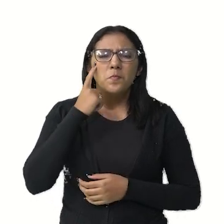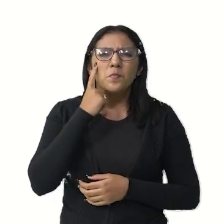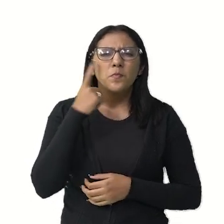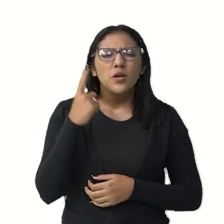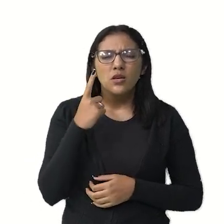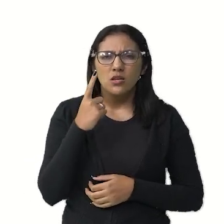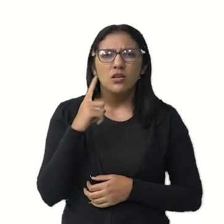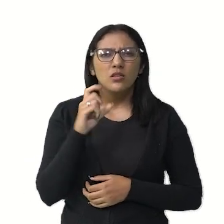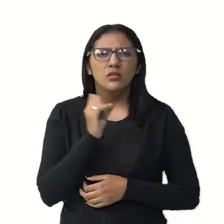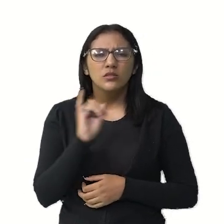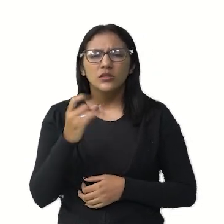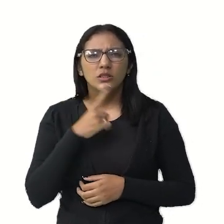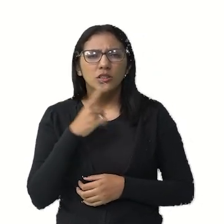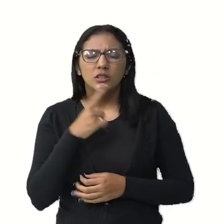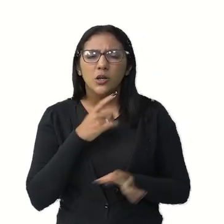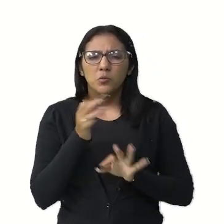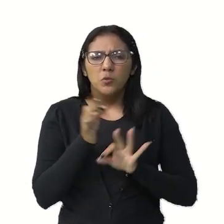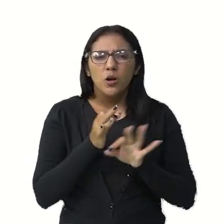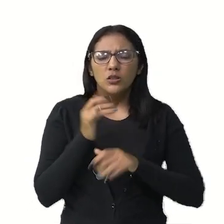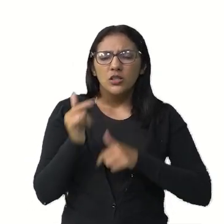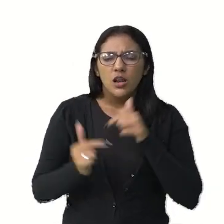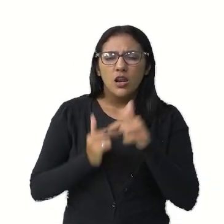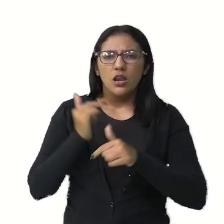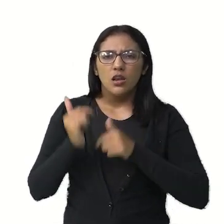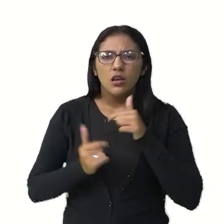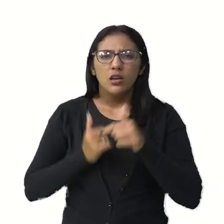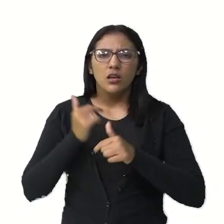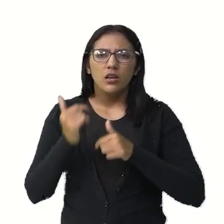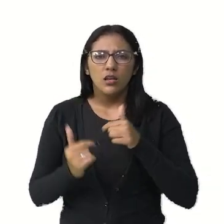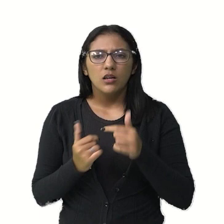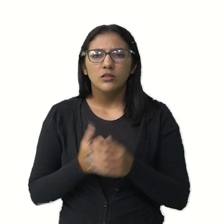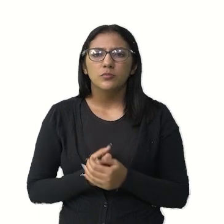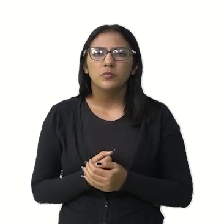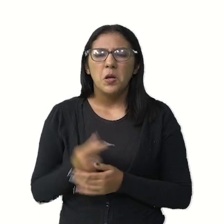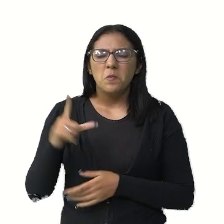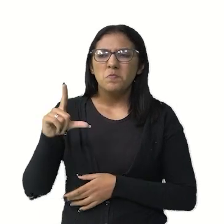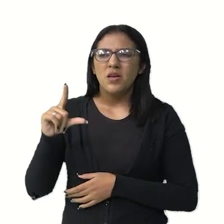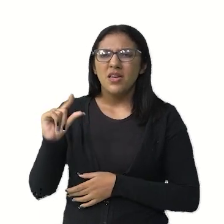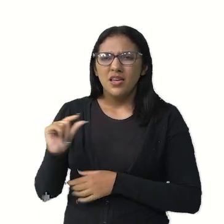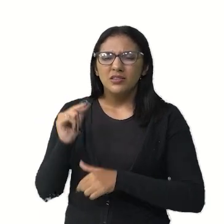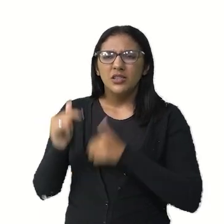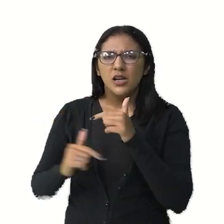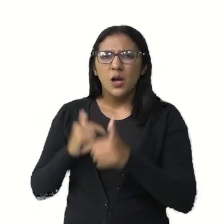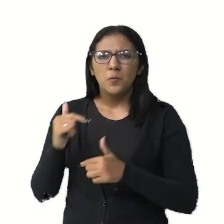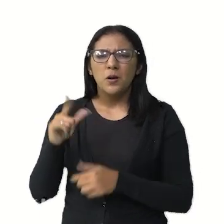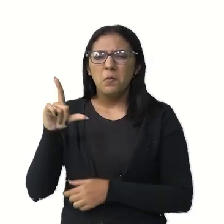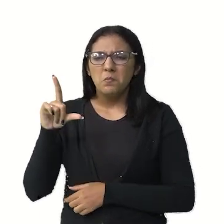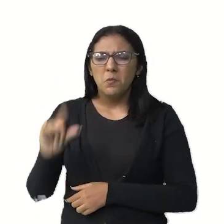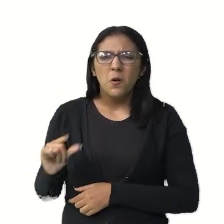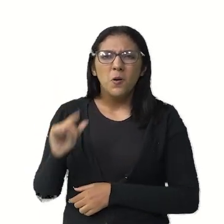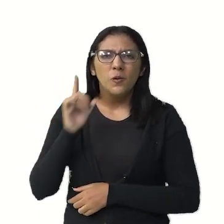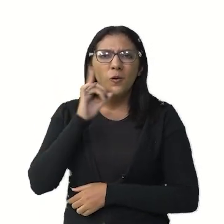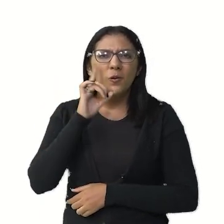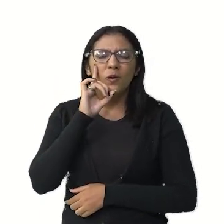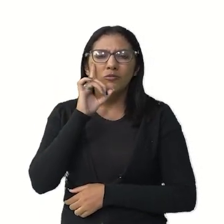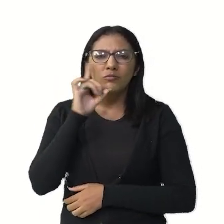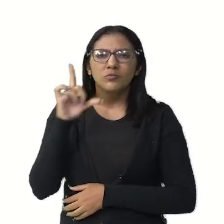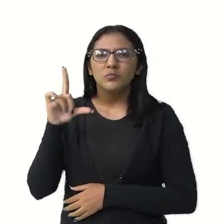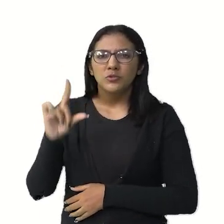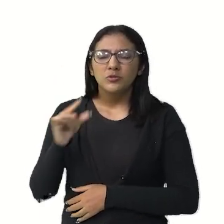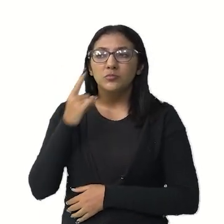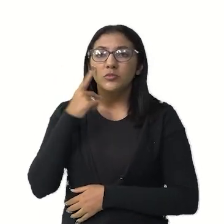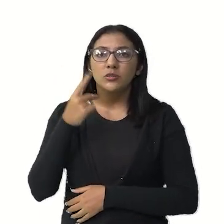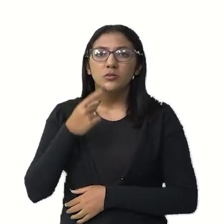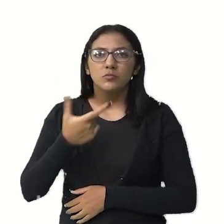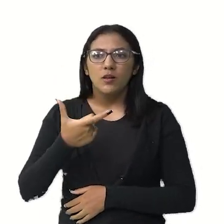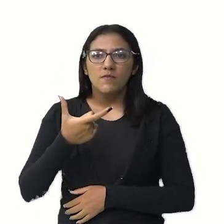ele trabalha aí por menos tempo, que foi o que aconteceu aqui, né? em 20